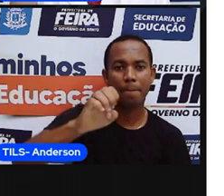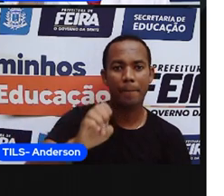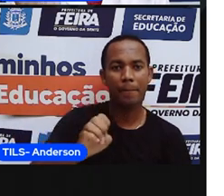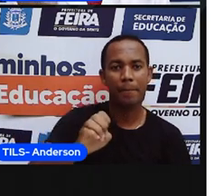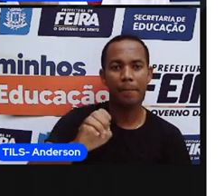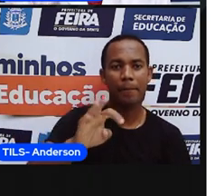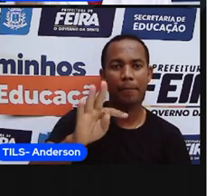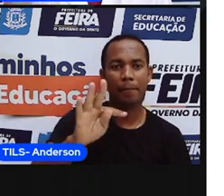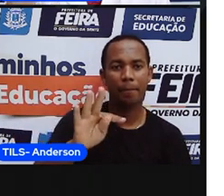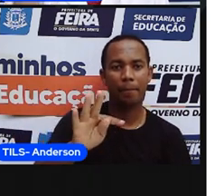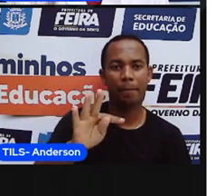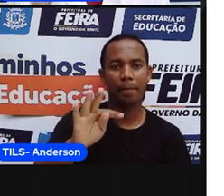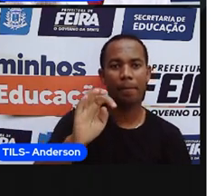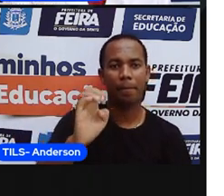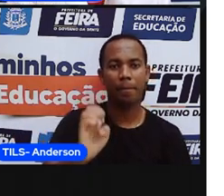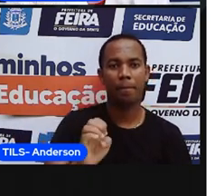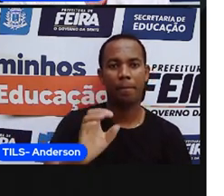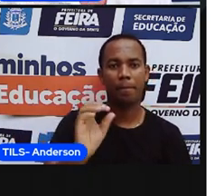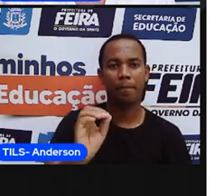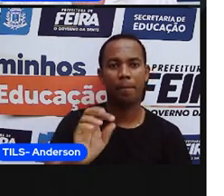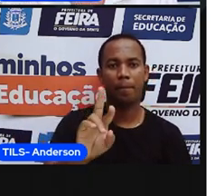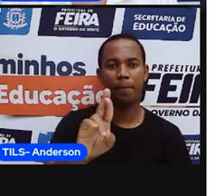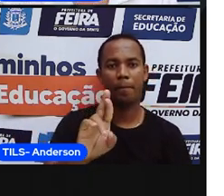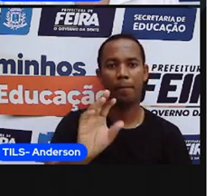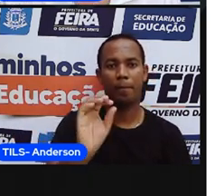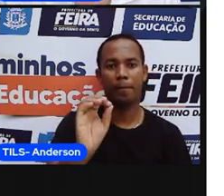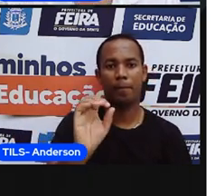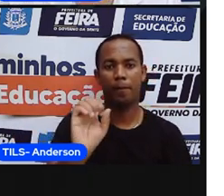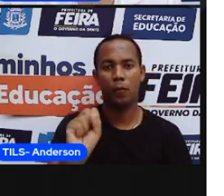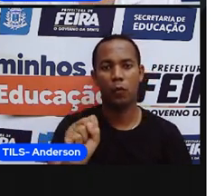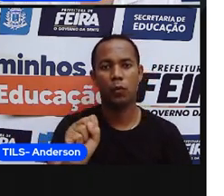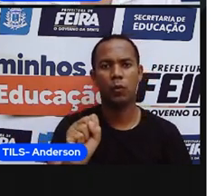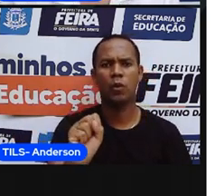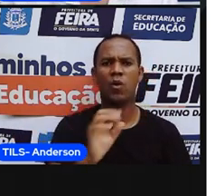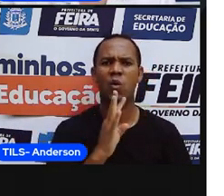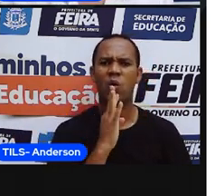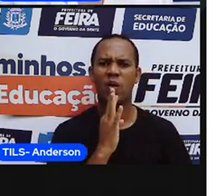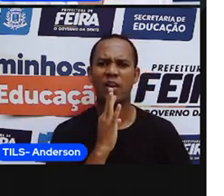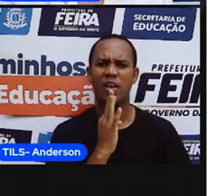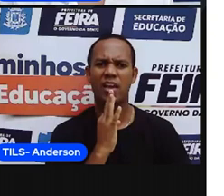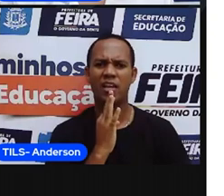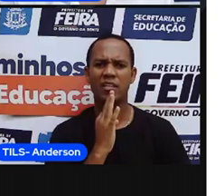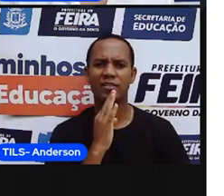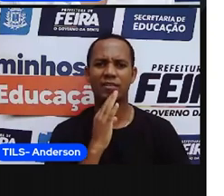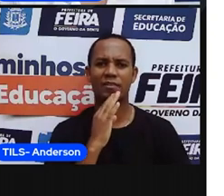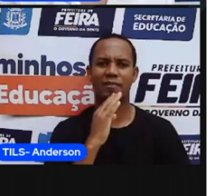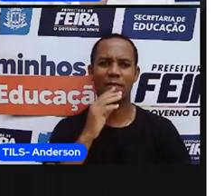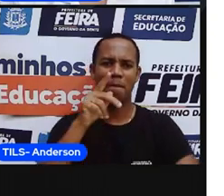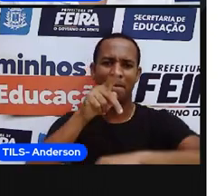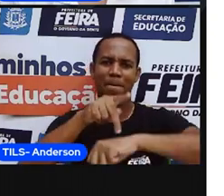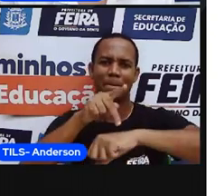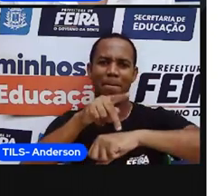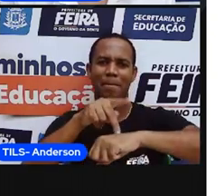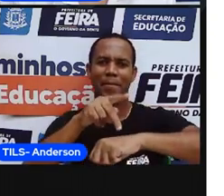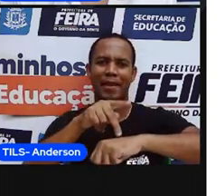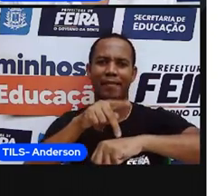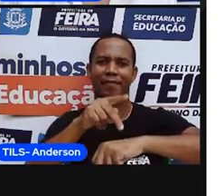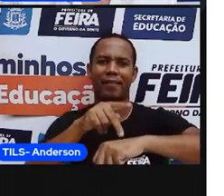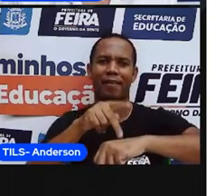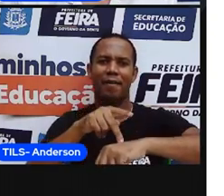já falou da Lua, já falou da Terra e vai falar agora sobre os meteoros, conhecidos popularmente de